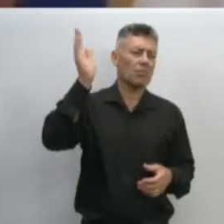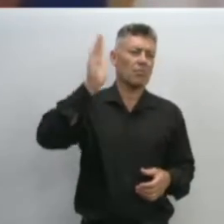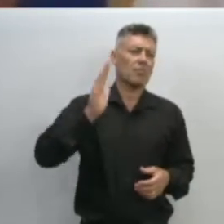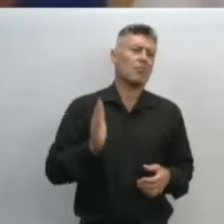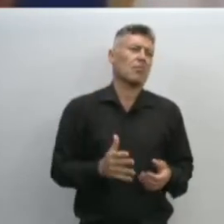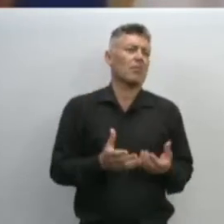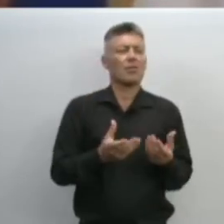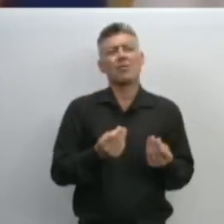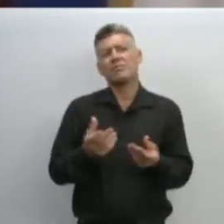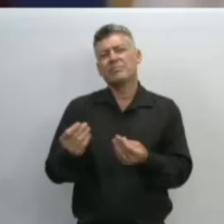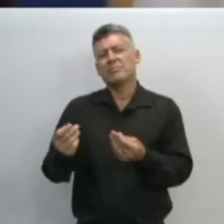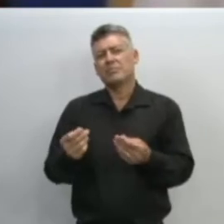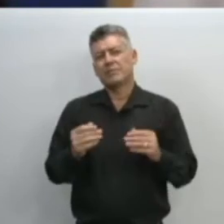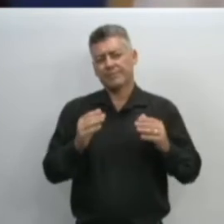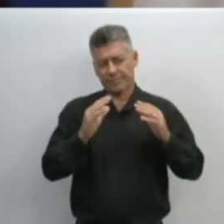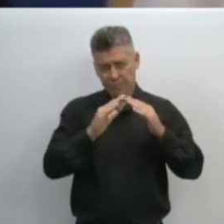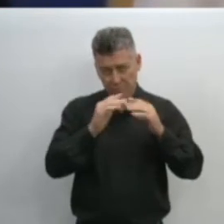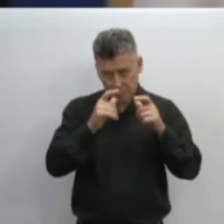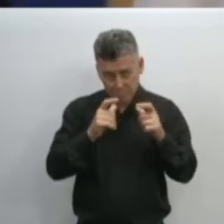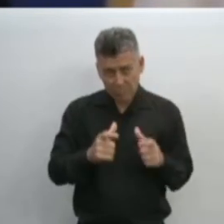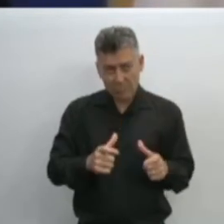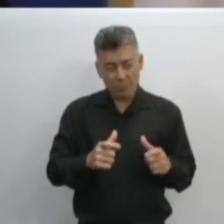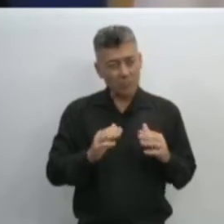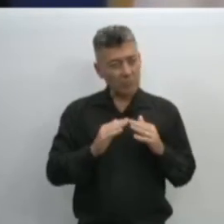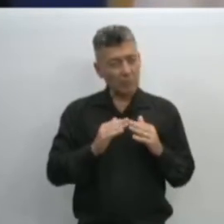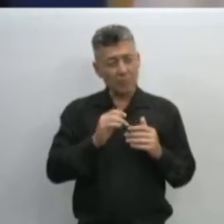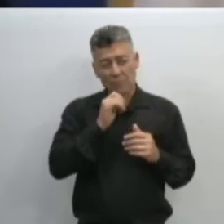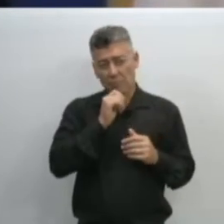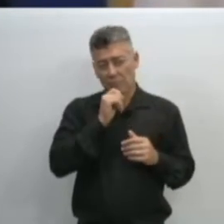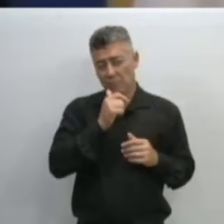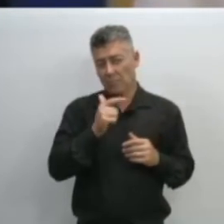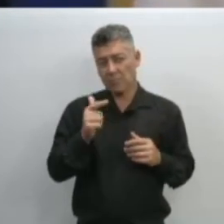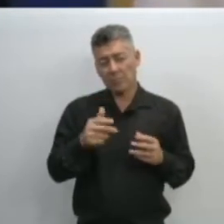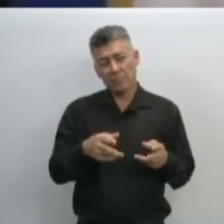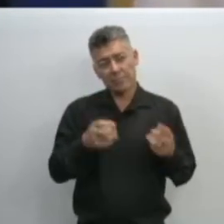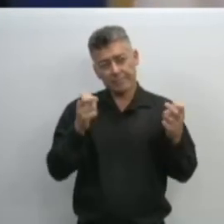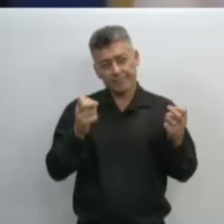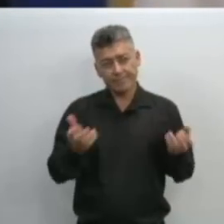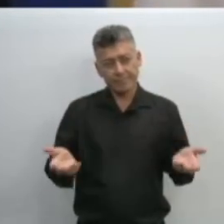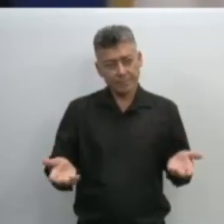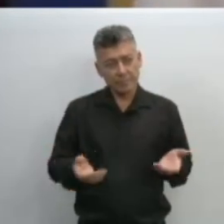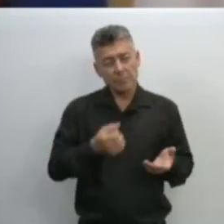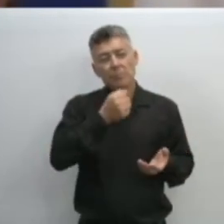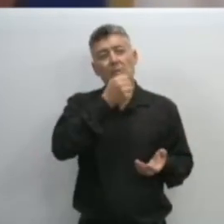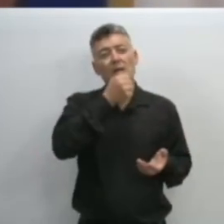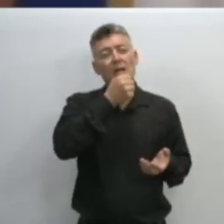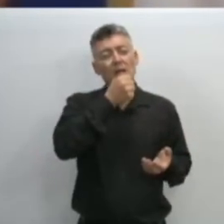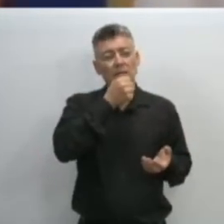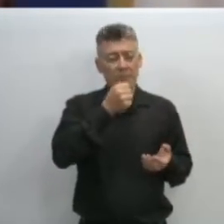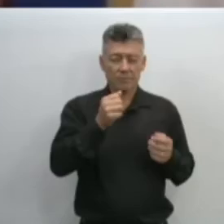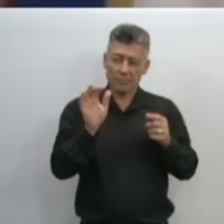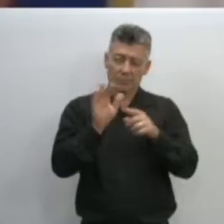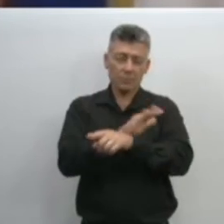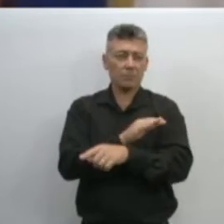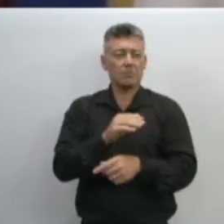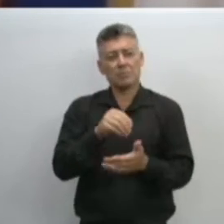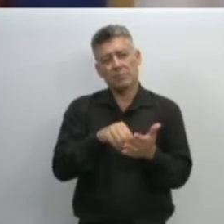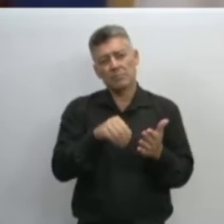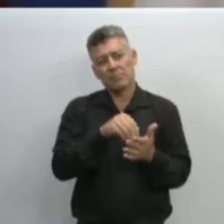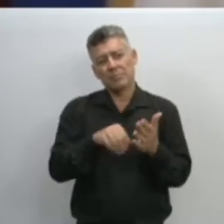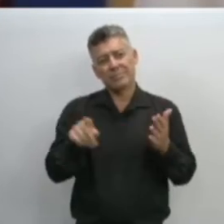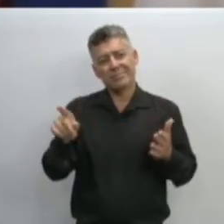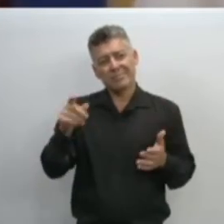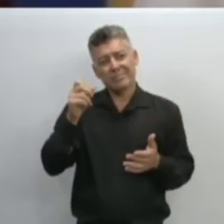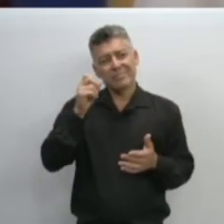brasileiras que não têm onde morar hoje. Então, eu estive hoje com eles, participei da manifestação, falei no ato, fui até a secretária